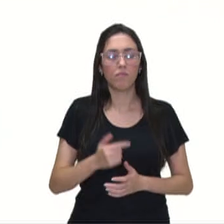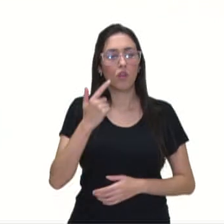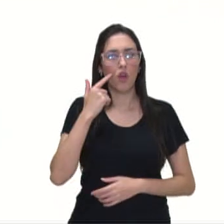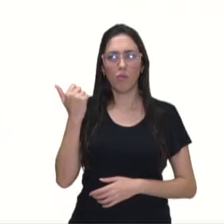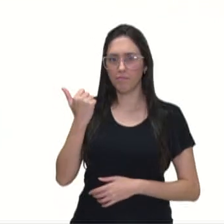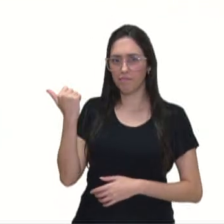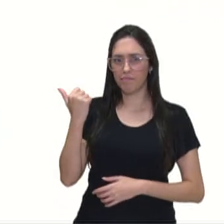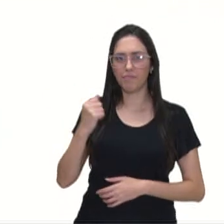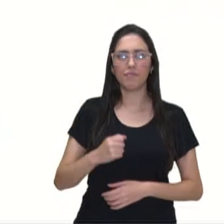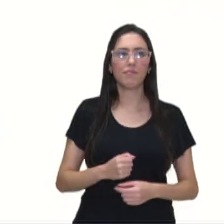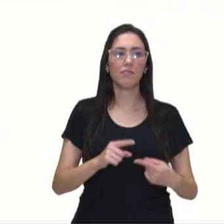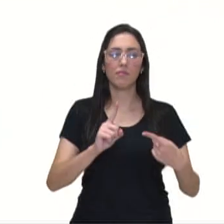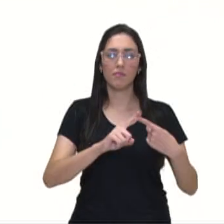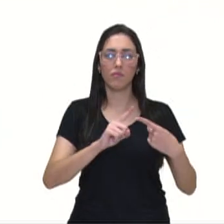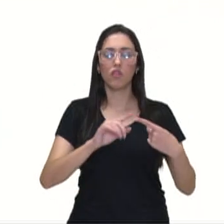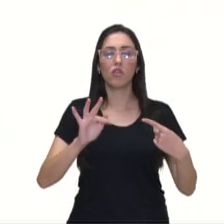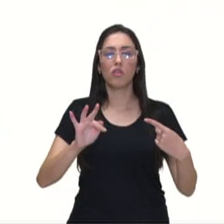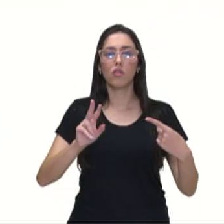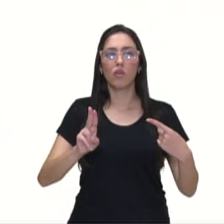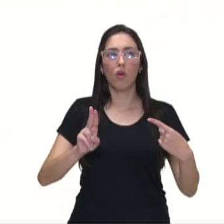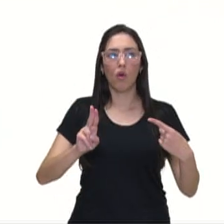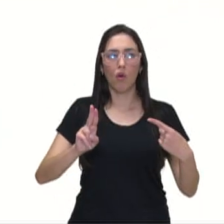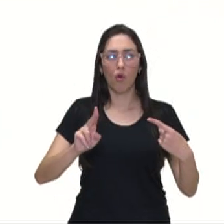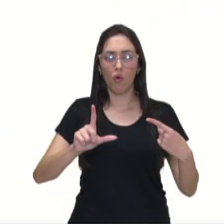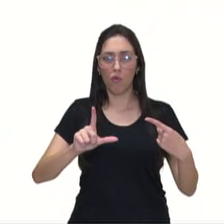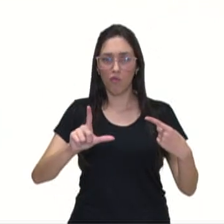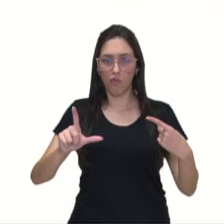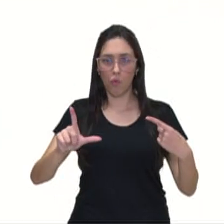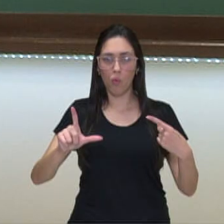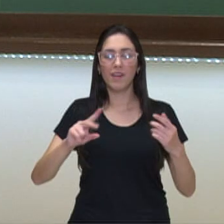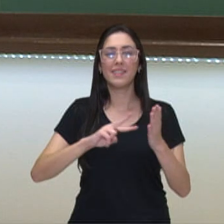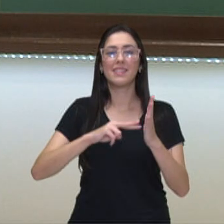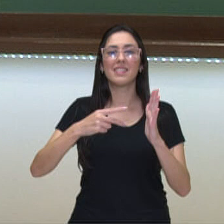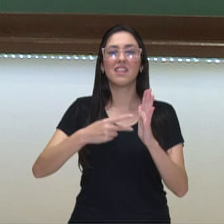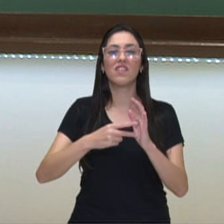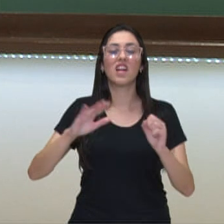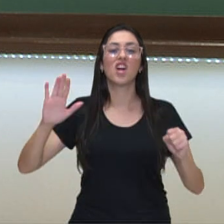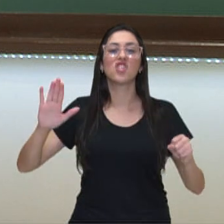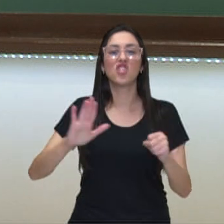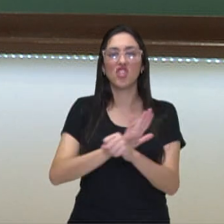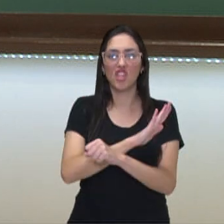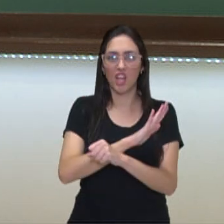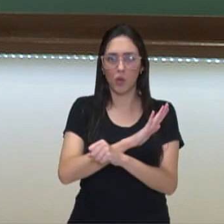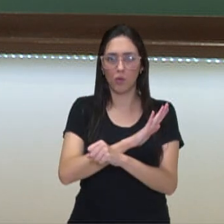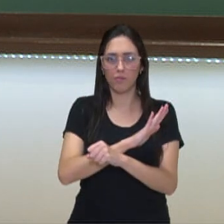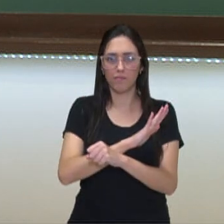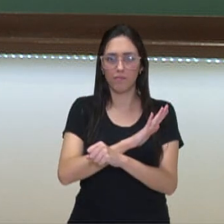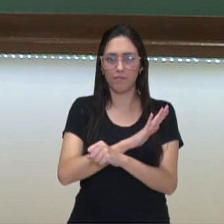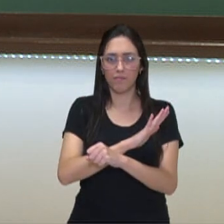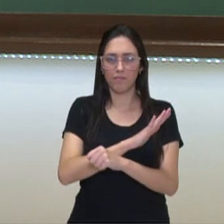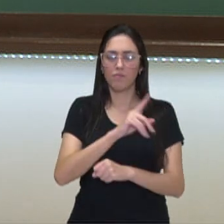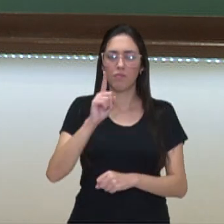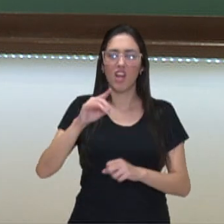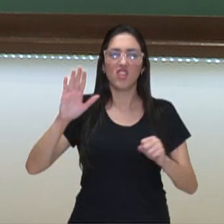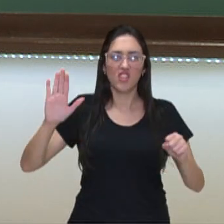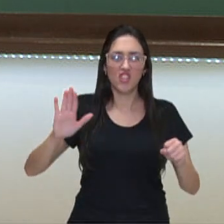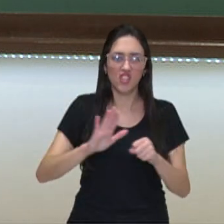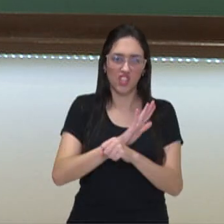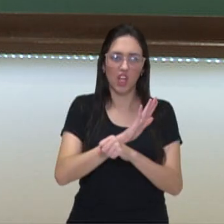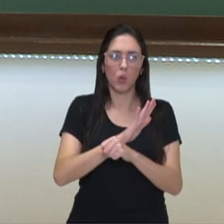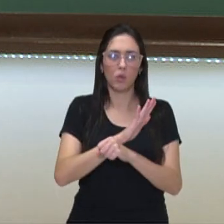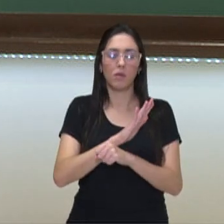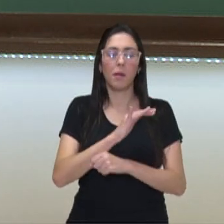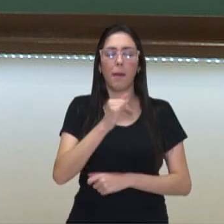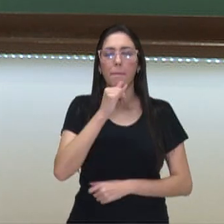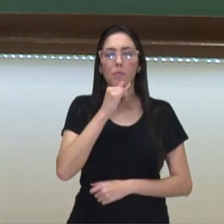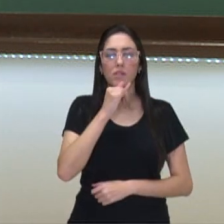olha só, full vai lembrar o F-U-L-L, que é cheio. Então, algo que é cheio de, assim, eu vou pegar